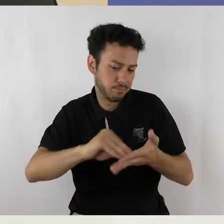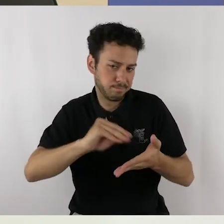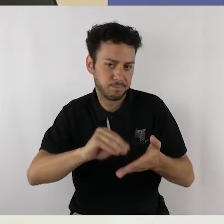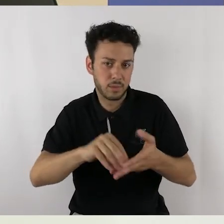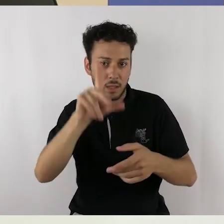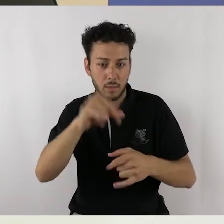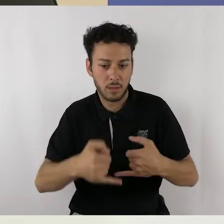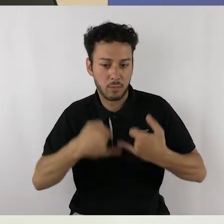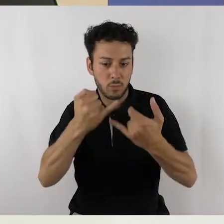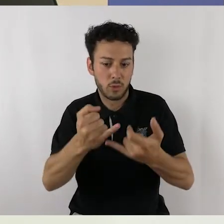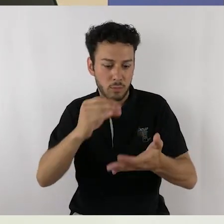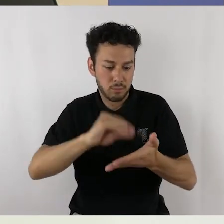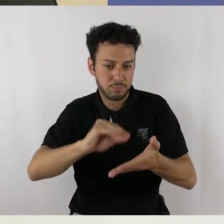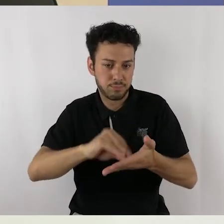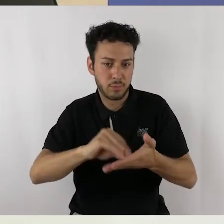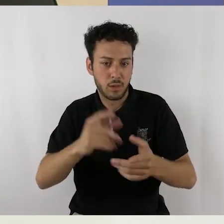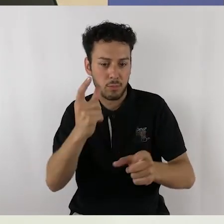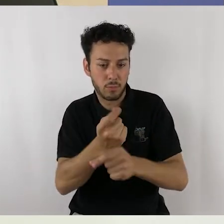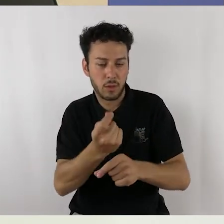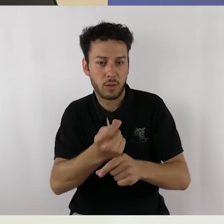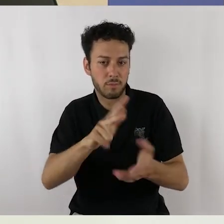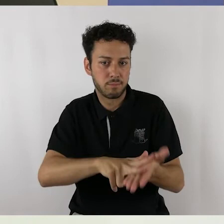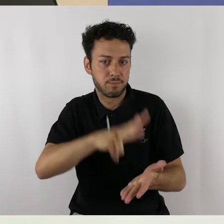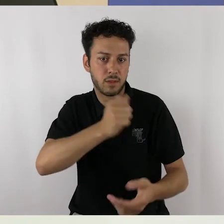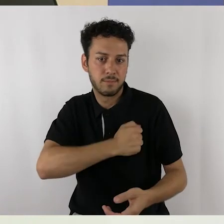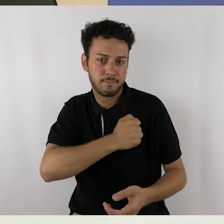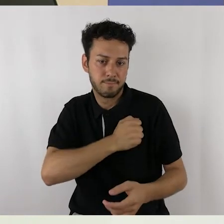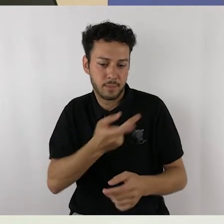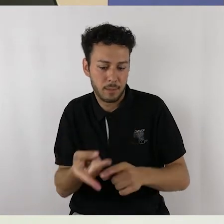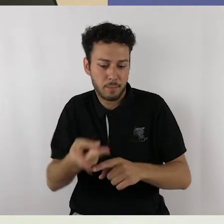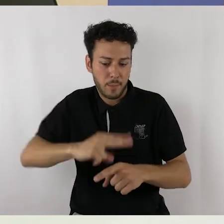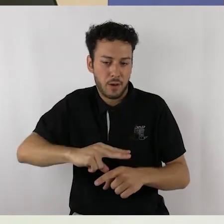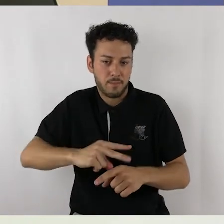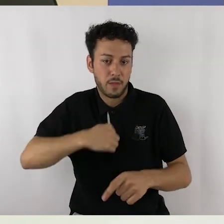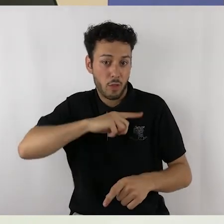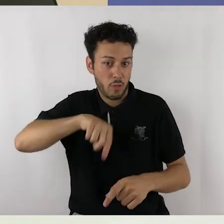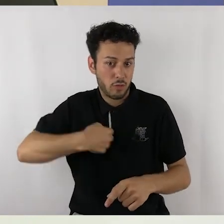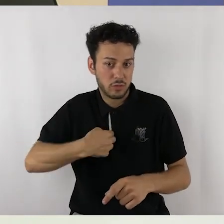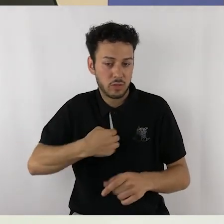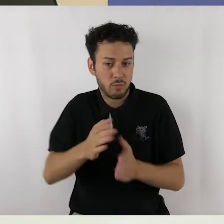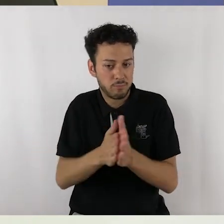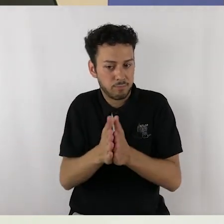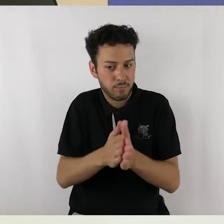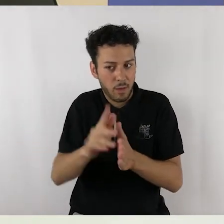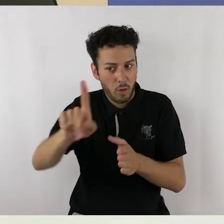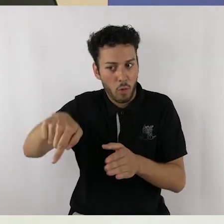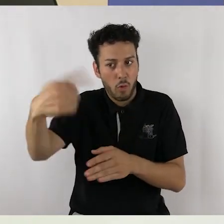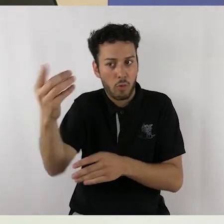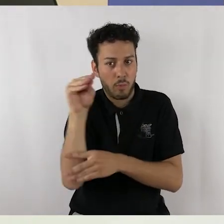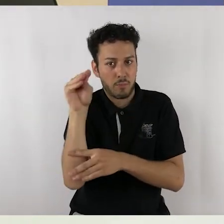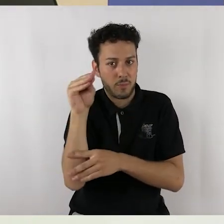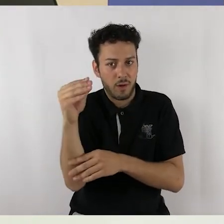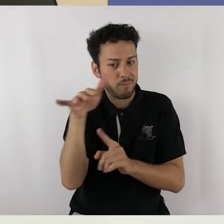e a marcação da escritura será feita conosco Sem intervenção do banco